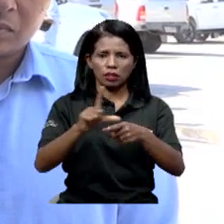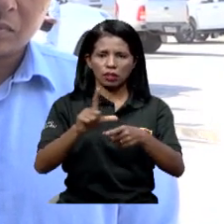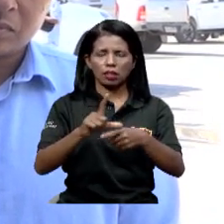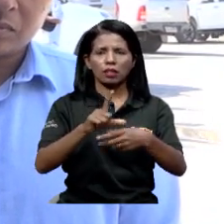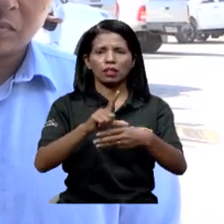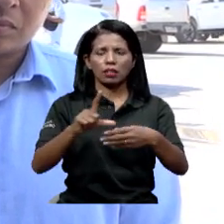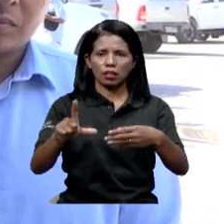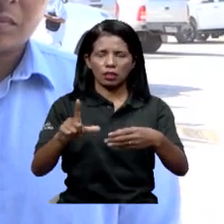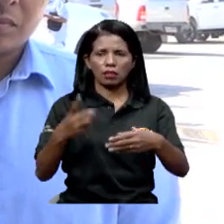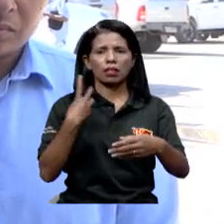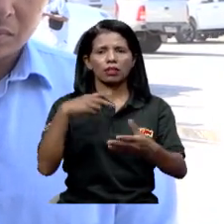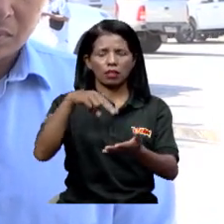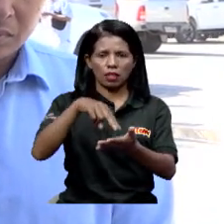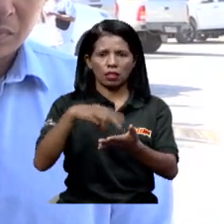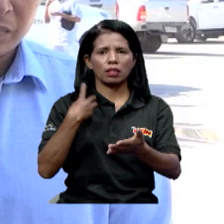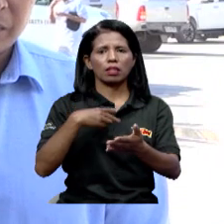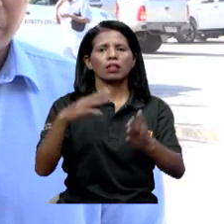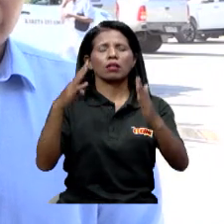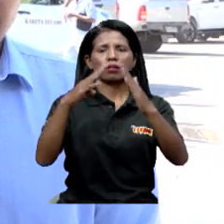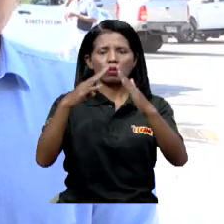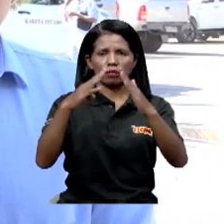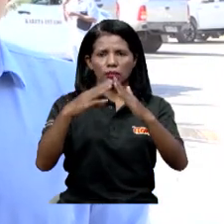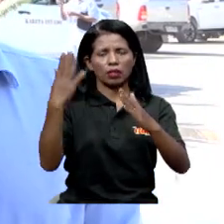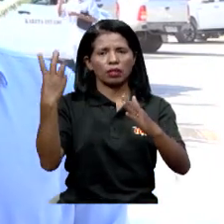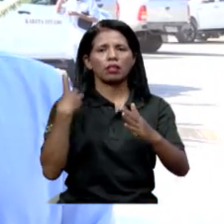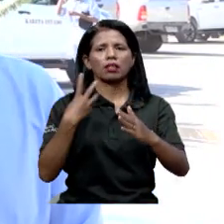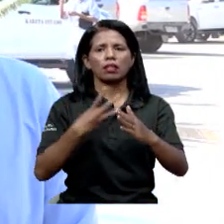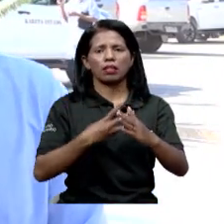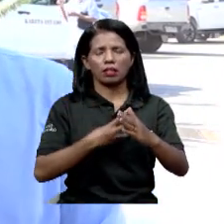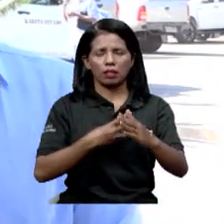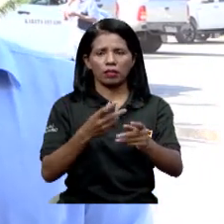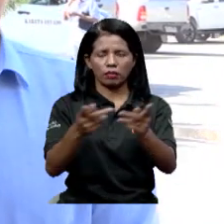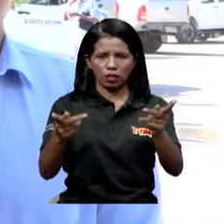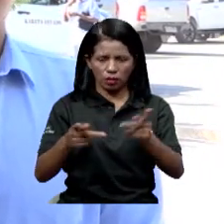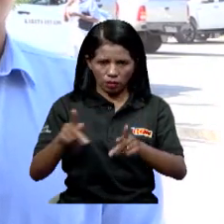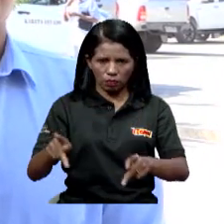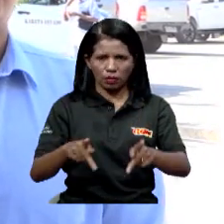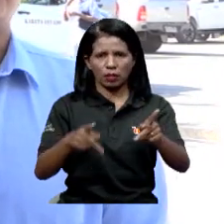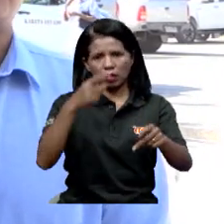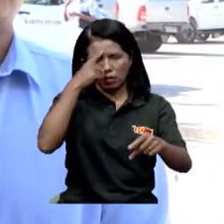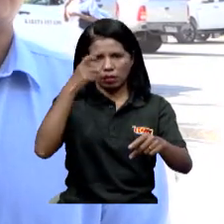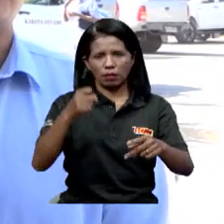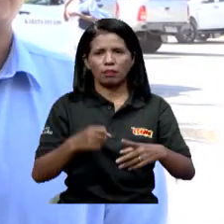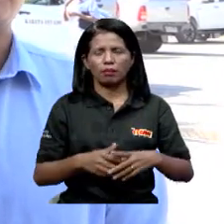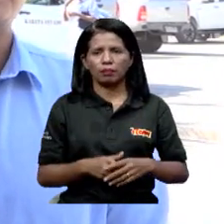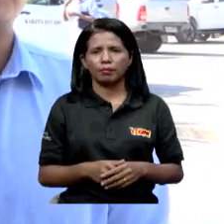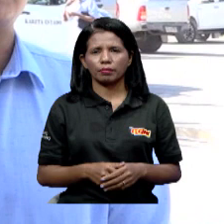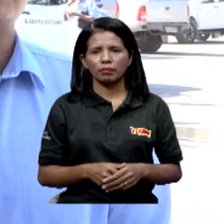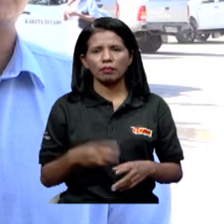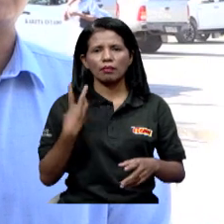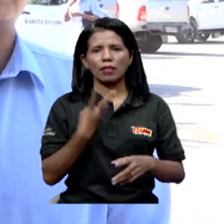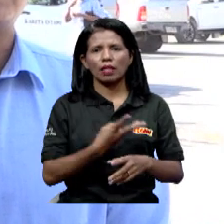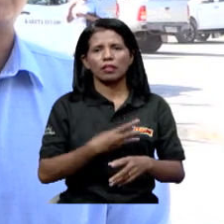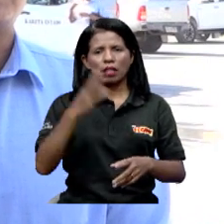itania uma, itania edifício ruma e ia fatin serne bem mak publik. Tamba tatene